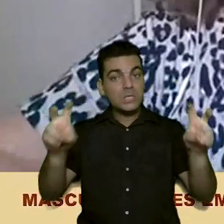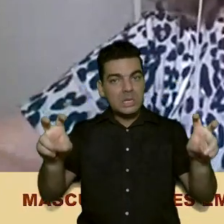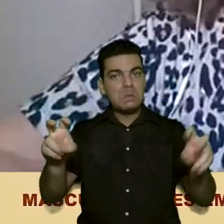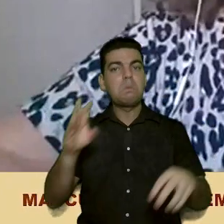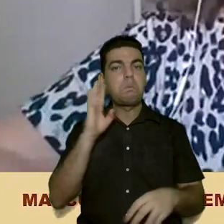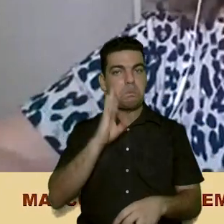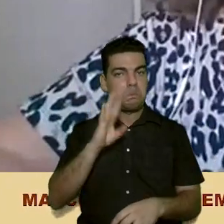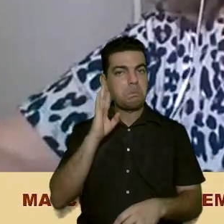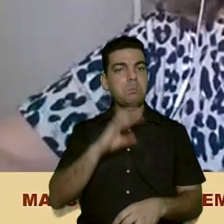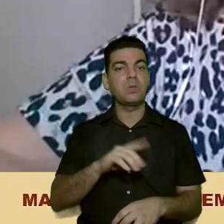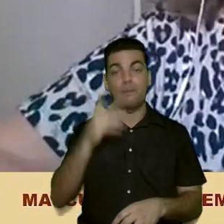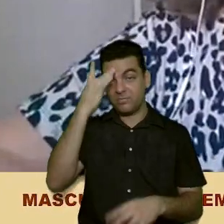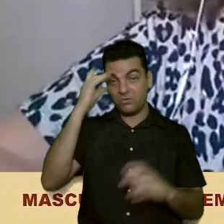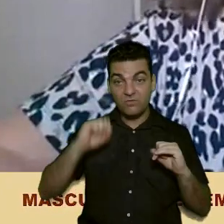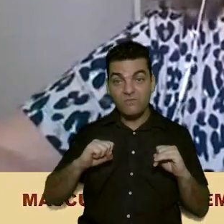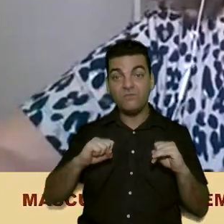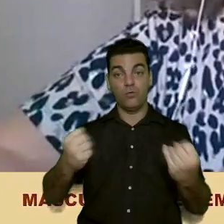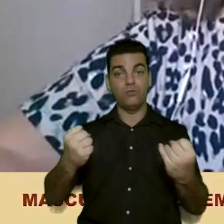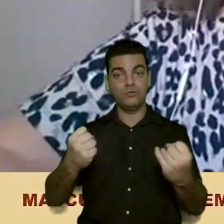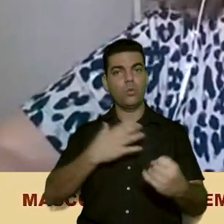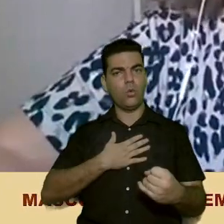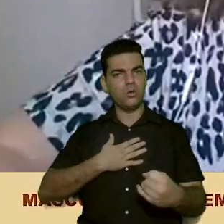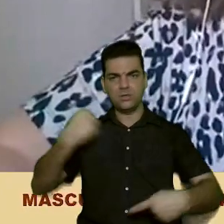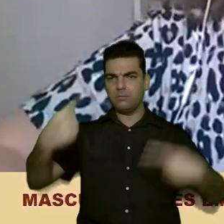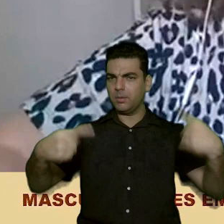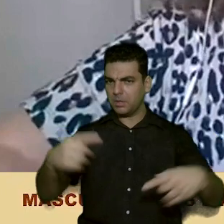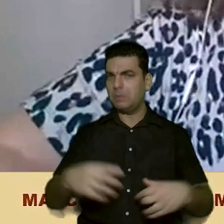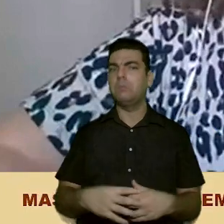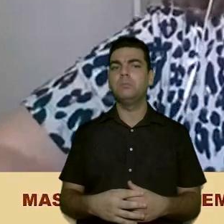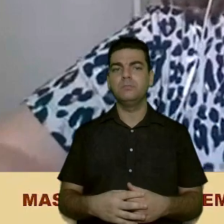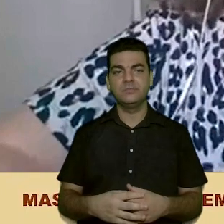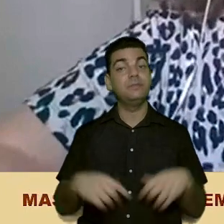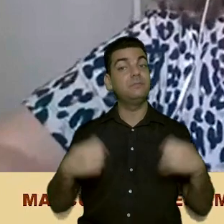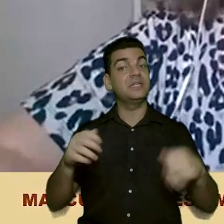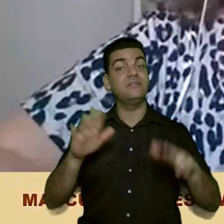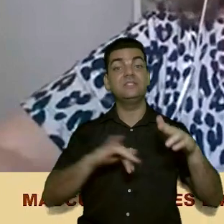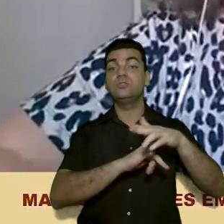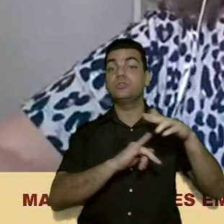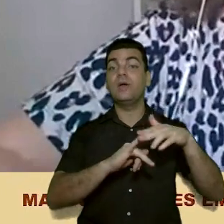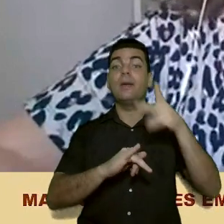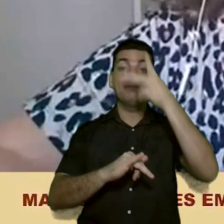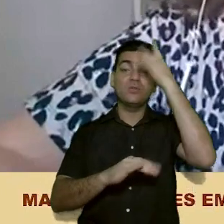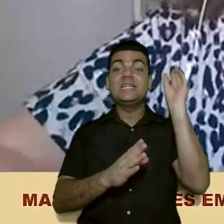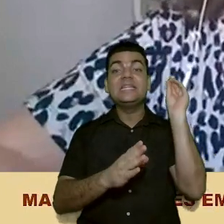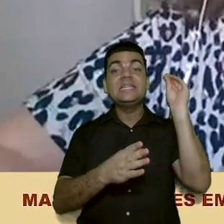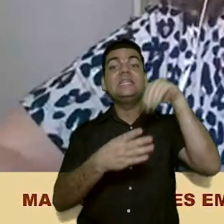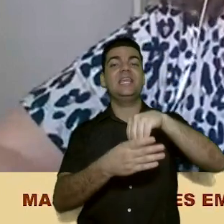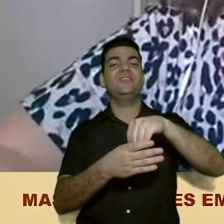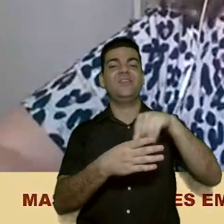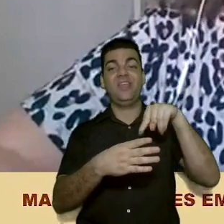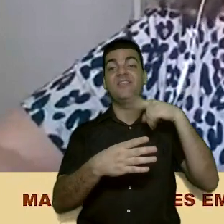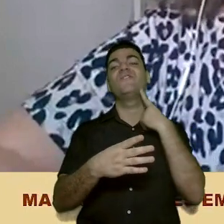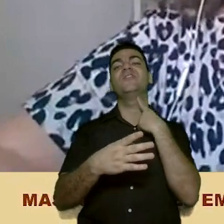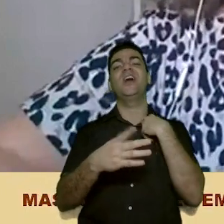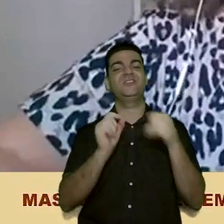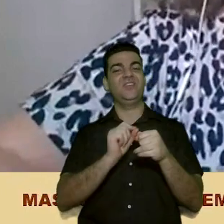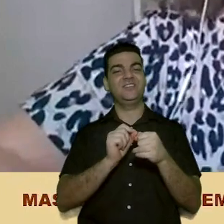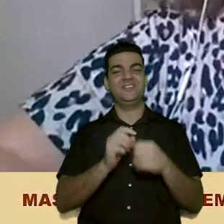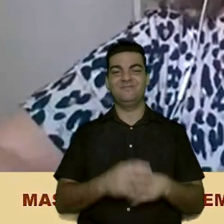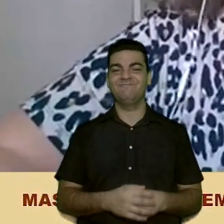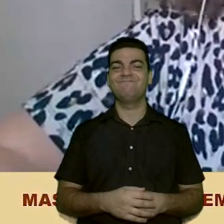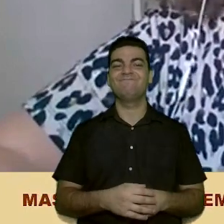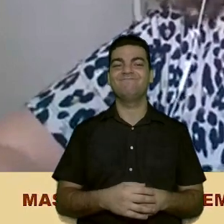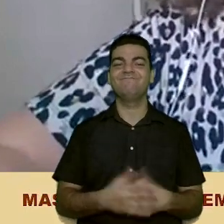de saber que uma instituição do sistema de justiça tem essa reflexão, tem pessoas dispostas. A gente sabe que as coisas